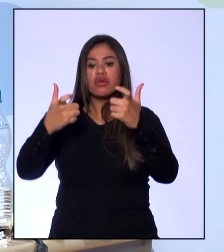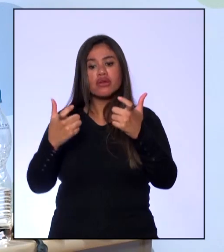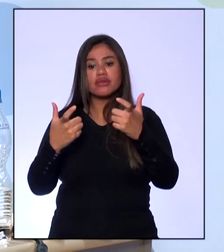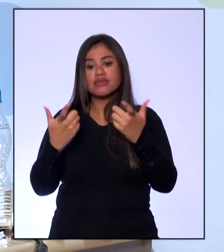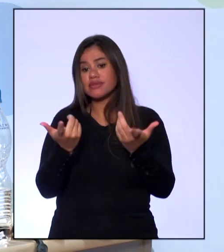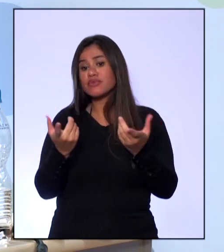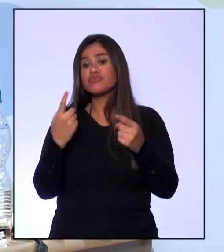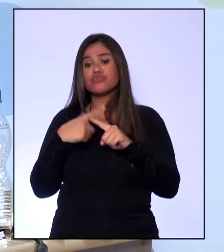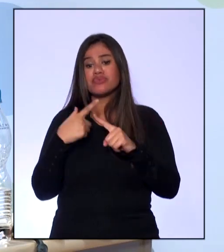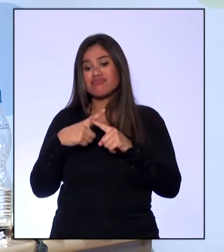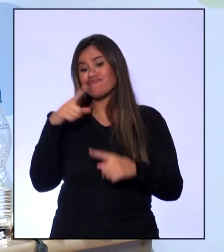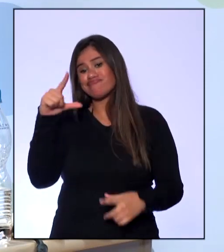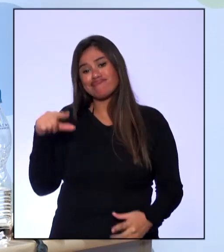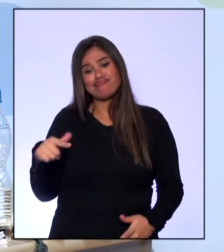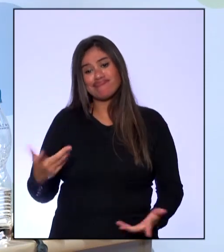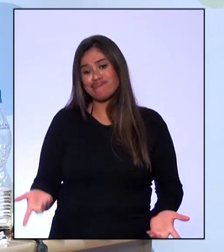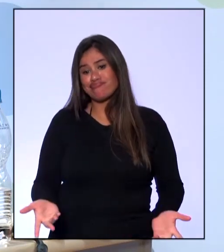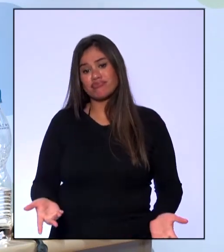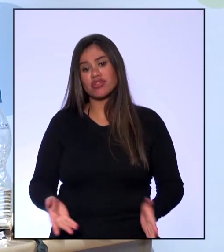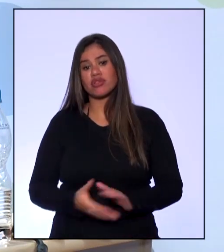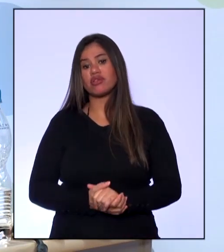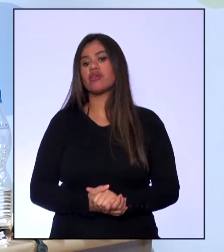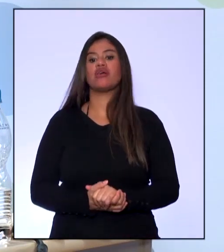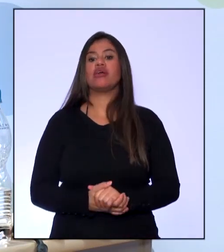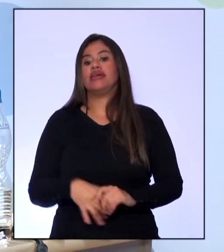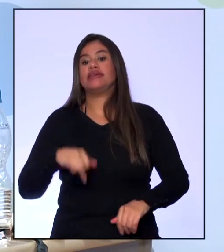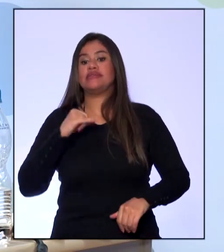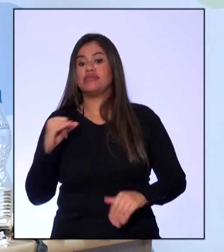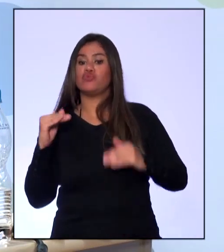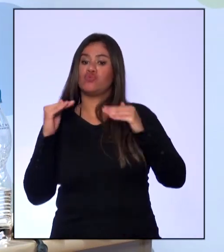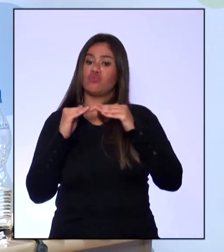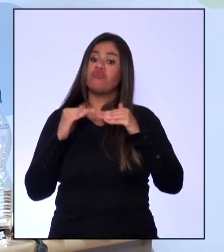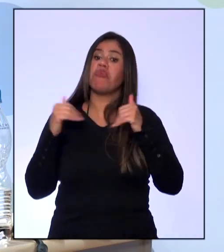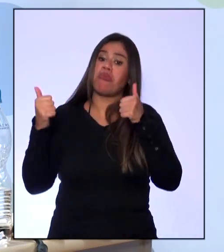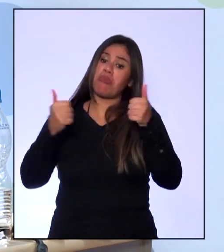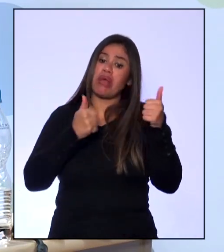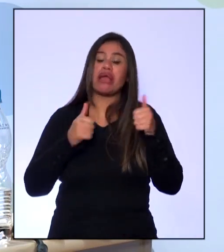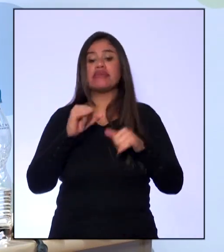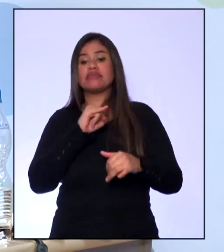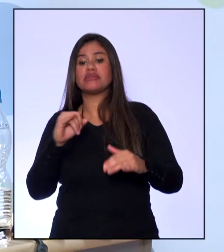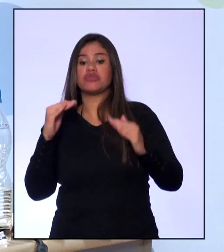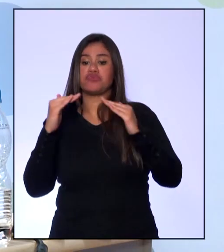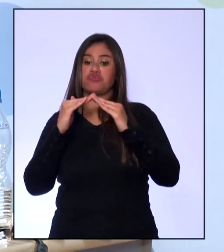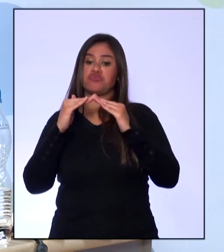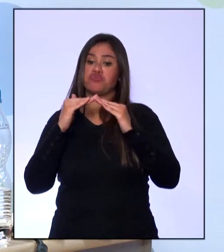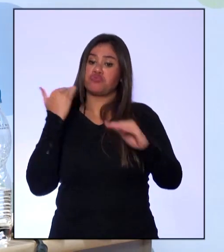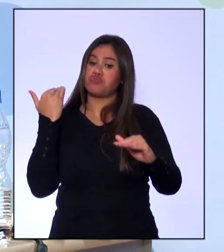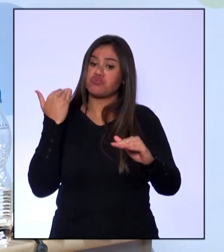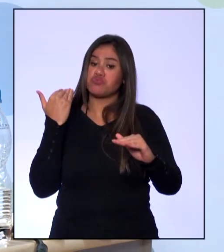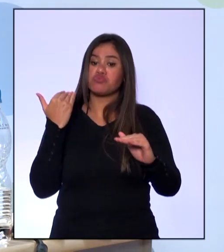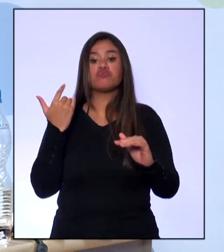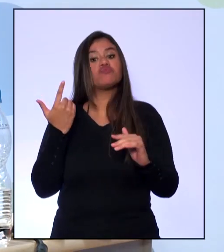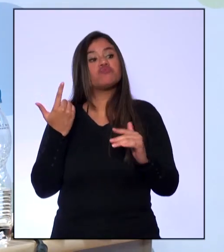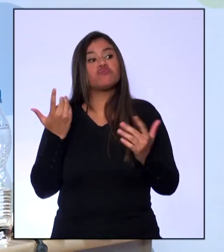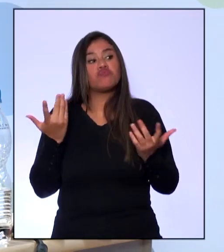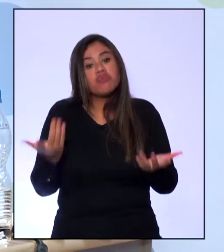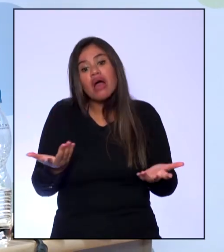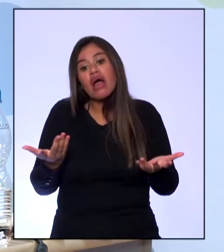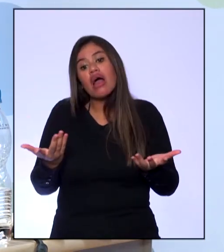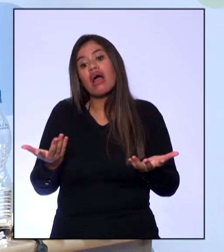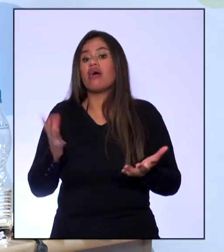eu discordo, eu estou saudável ali, estou numa discussão saudável. Posso não gostar de algo que o outro